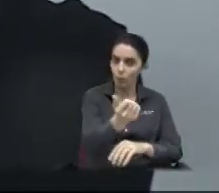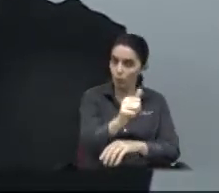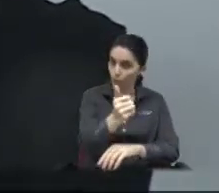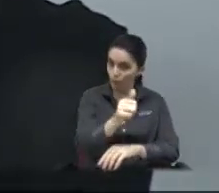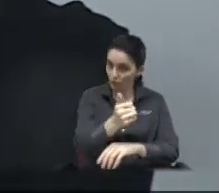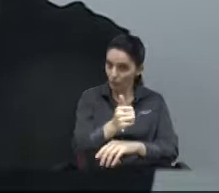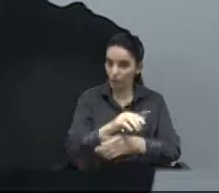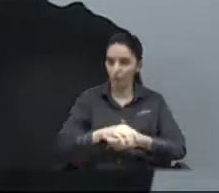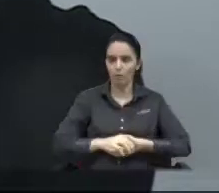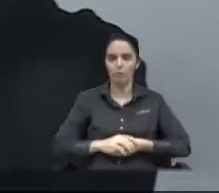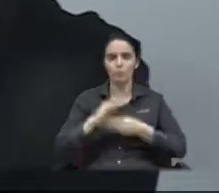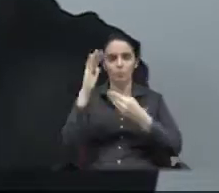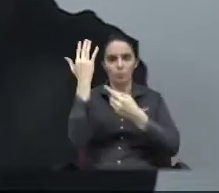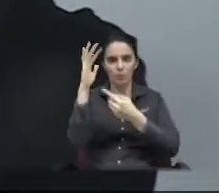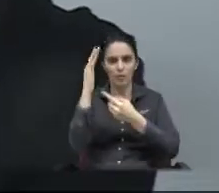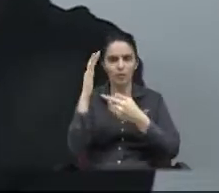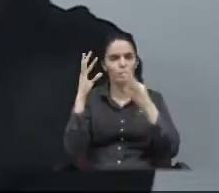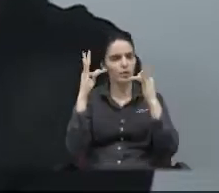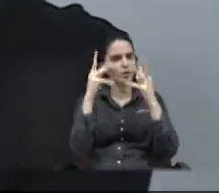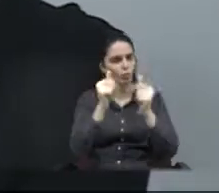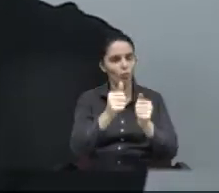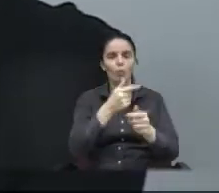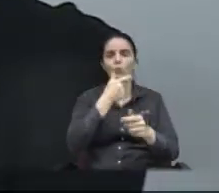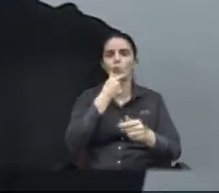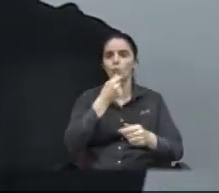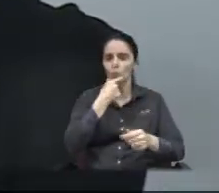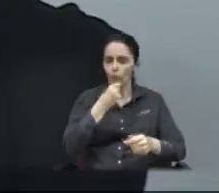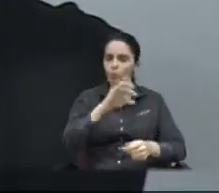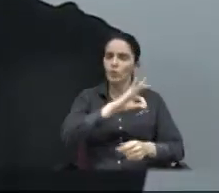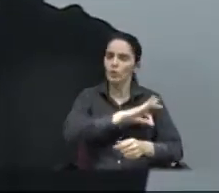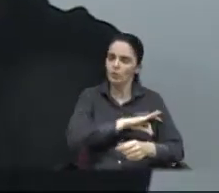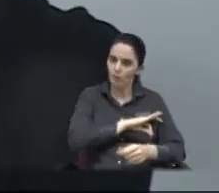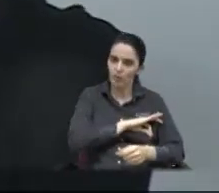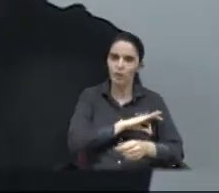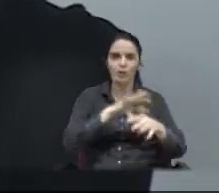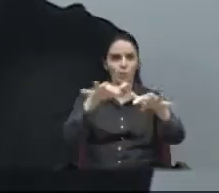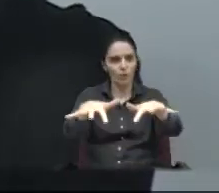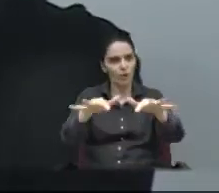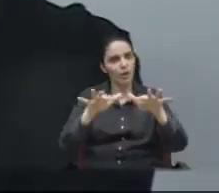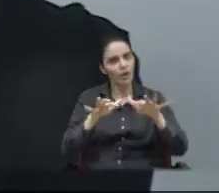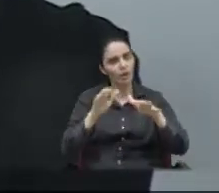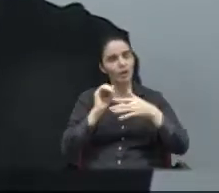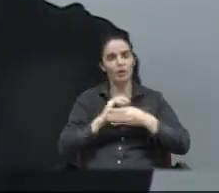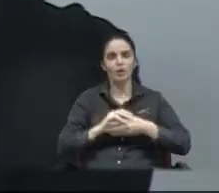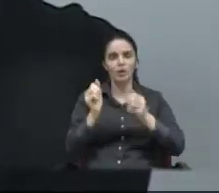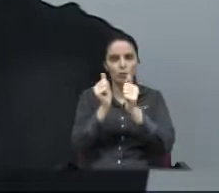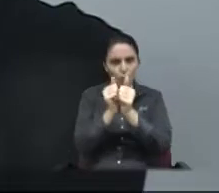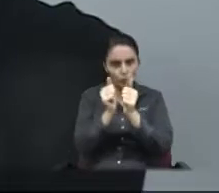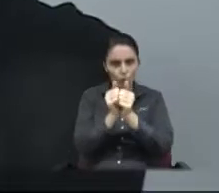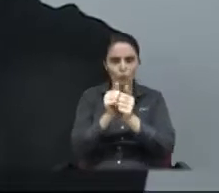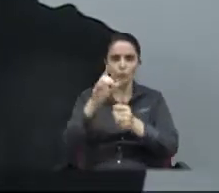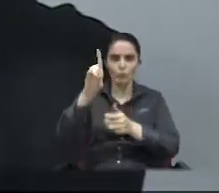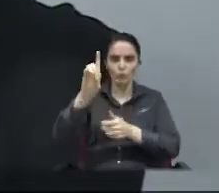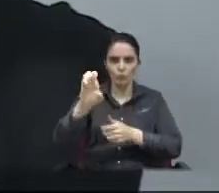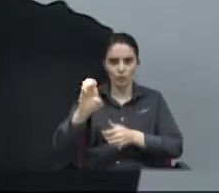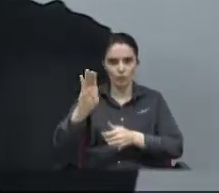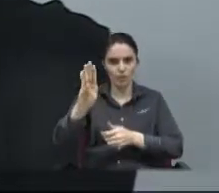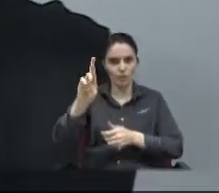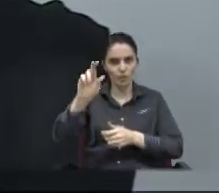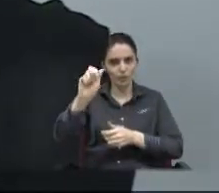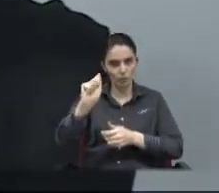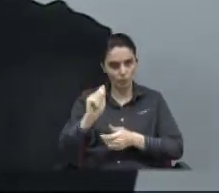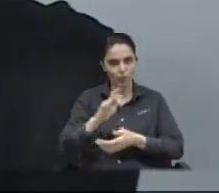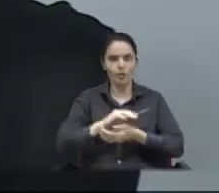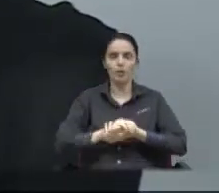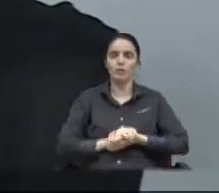parabenizar a todos os homens né da polícia militar que estão aqui dando todo o apoio para essa questão de uma diferença